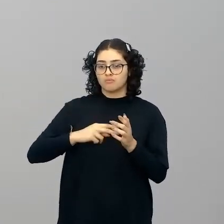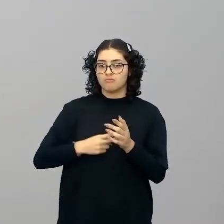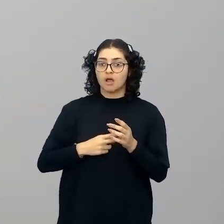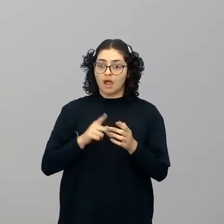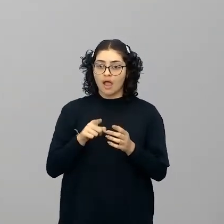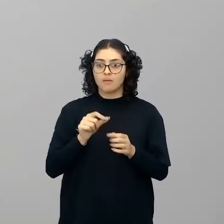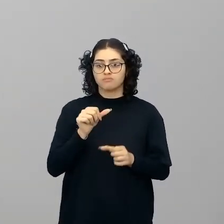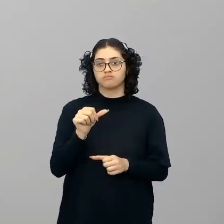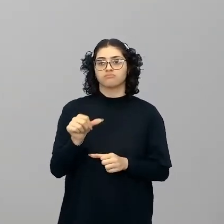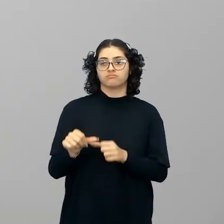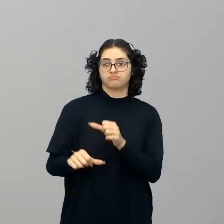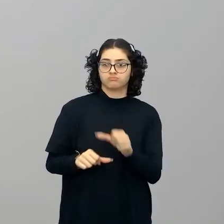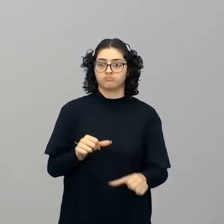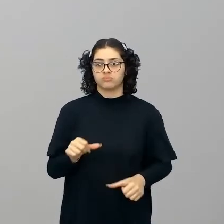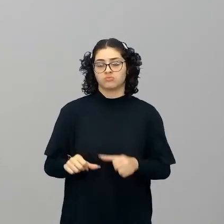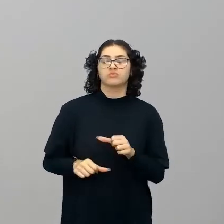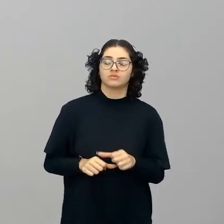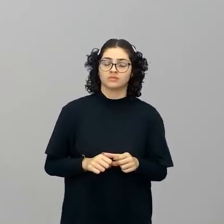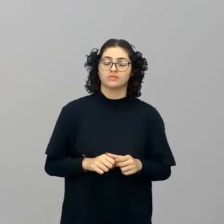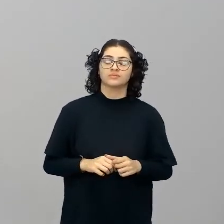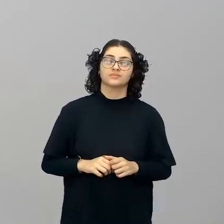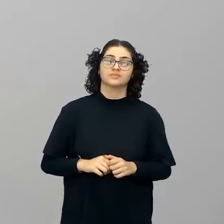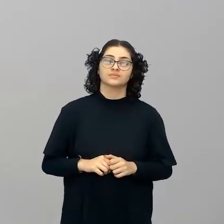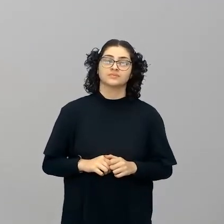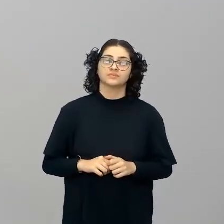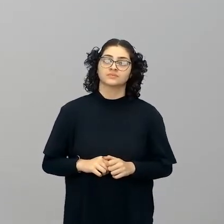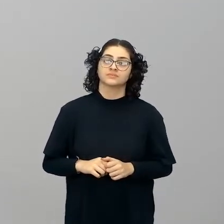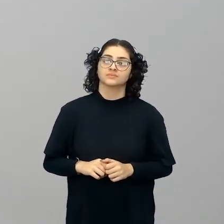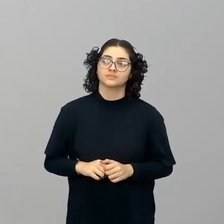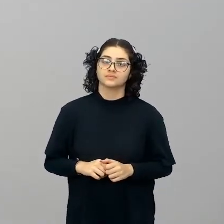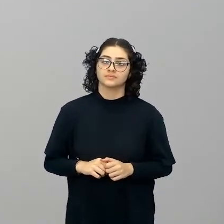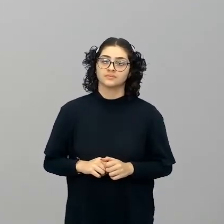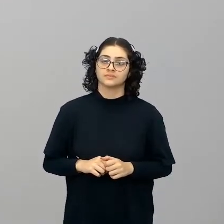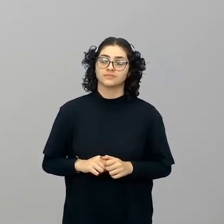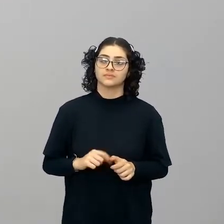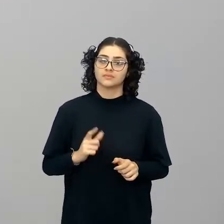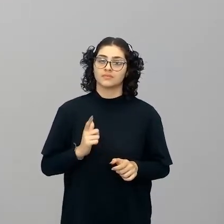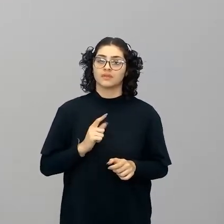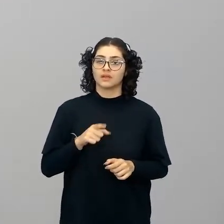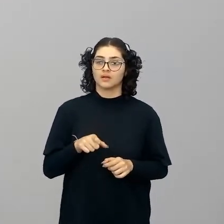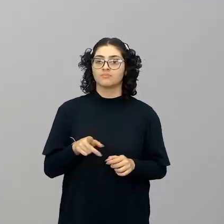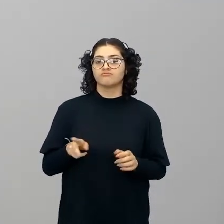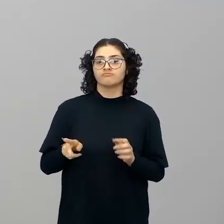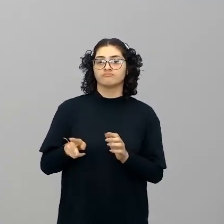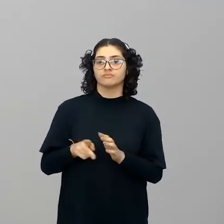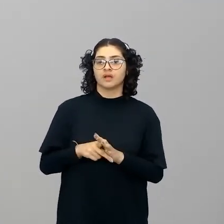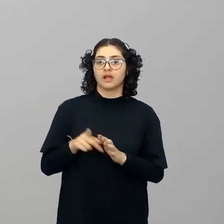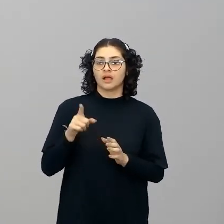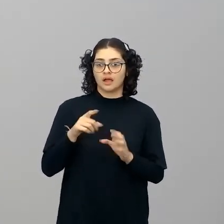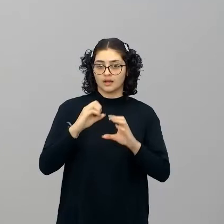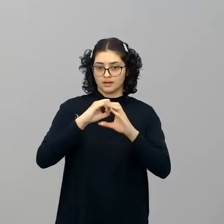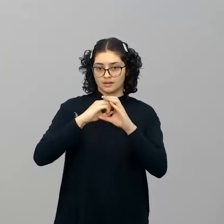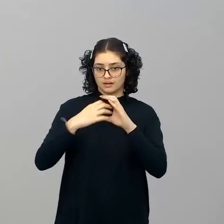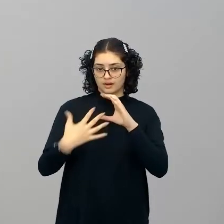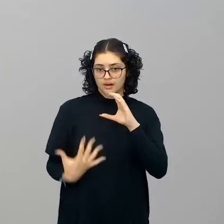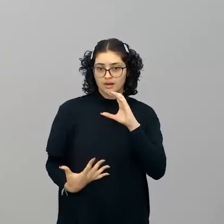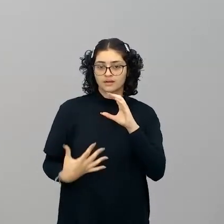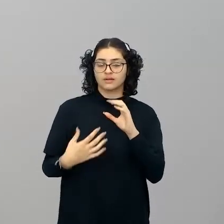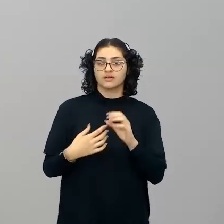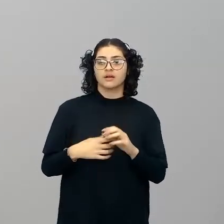com essa mutação, vai resultar, então, nesse tipo de característica, né, da